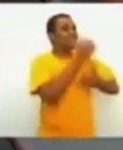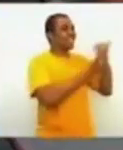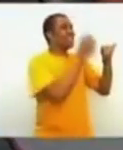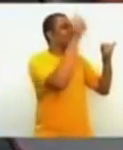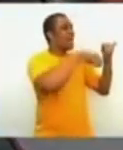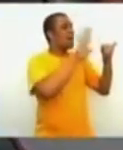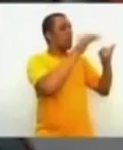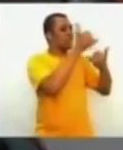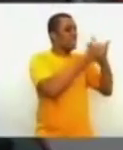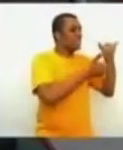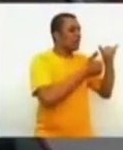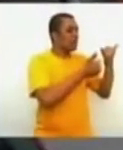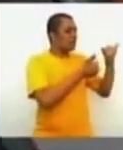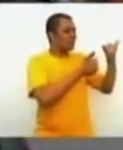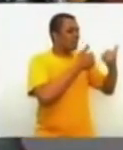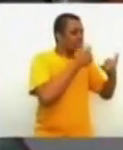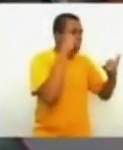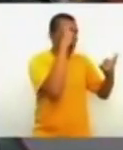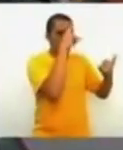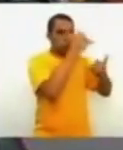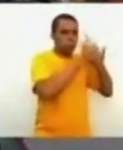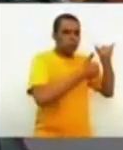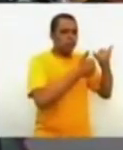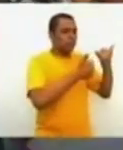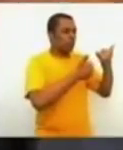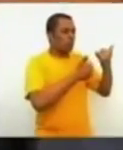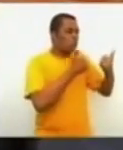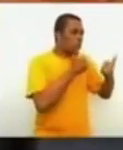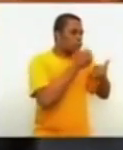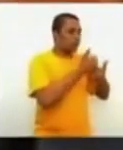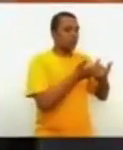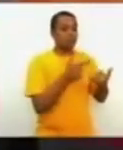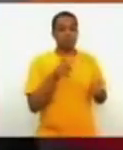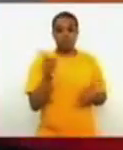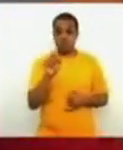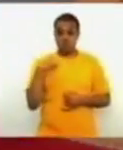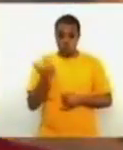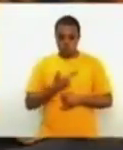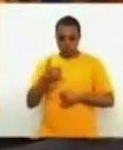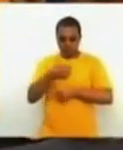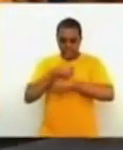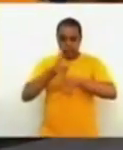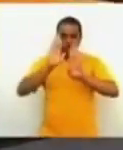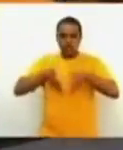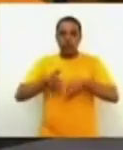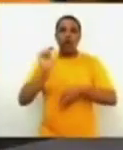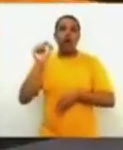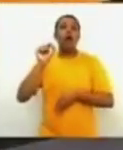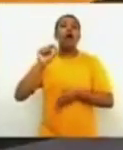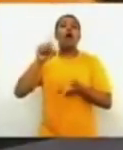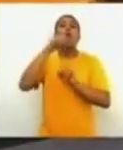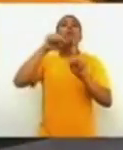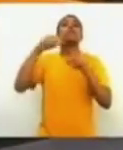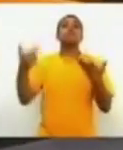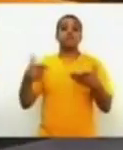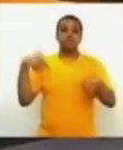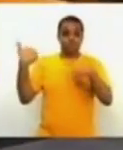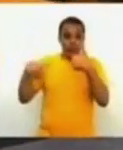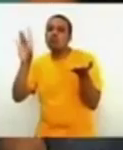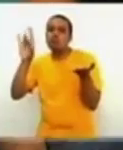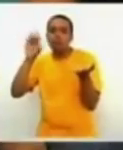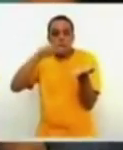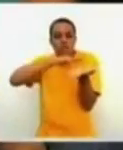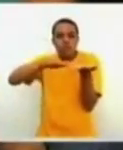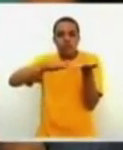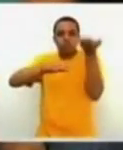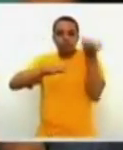né? E aí o nosso papel é esse, é fazer essa adaptação para que elas possam, né, jogar com mais independência, com mais